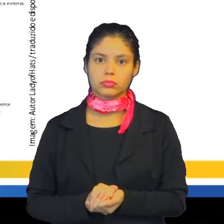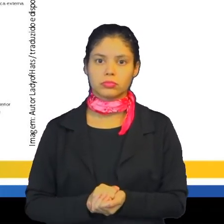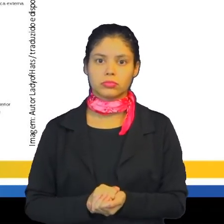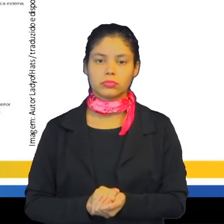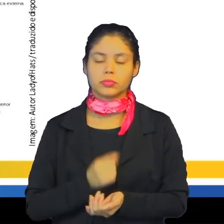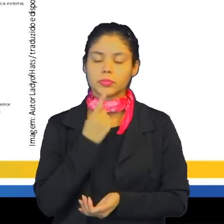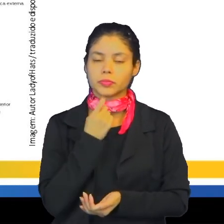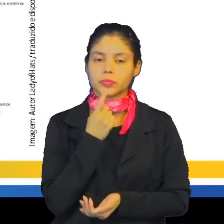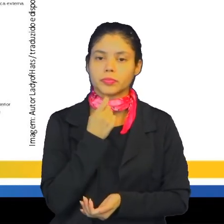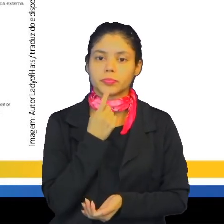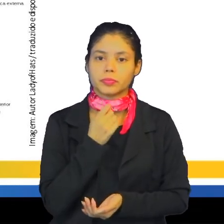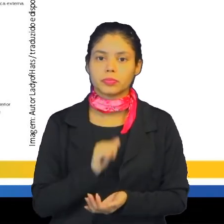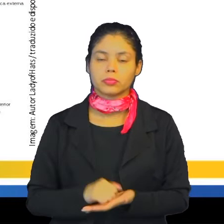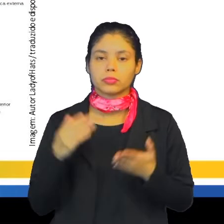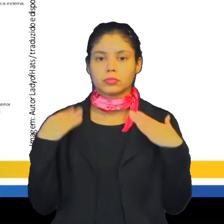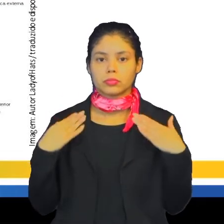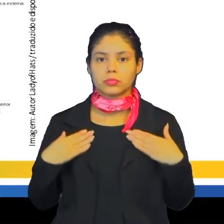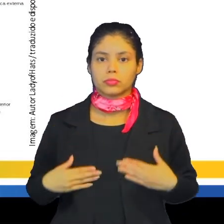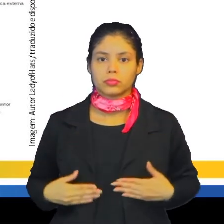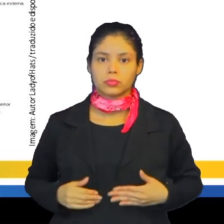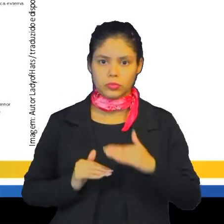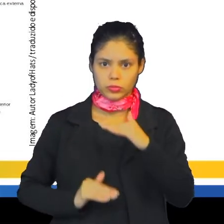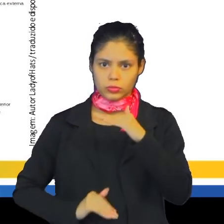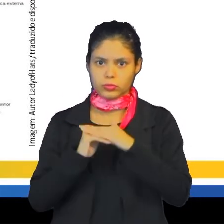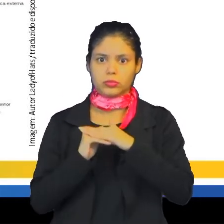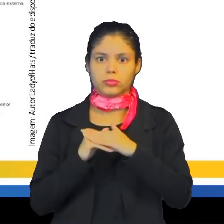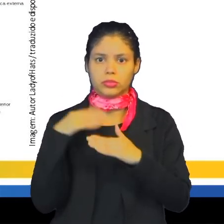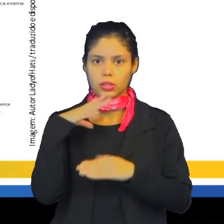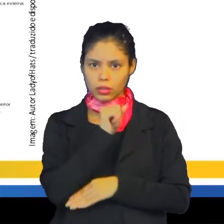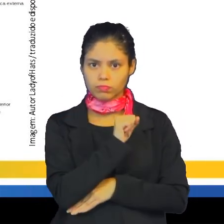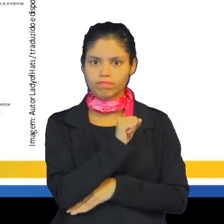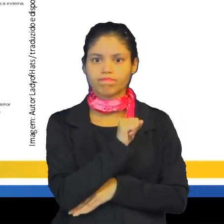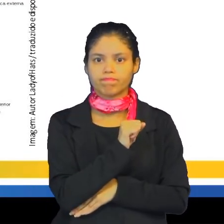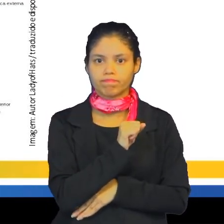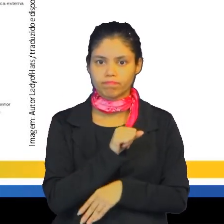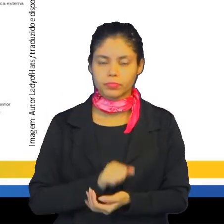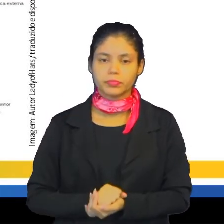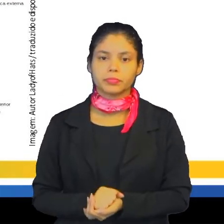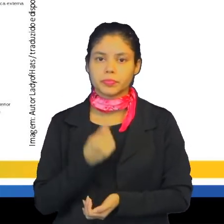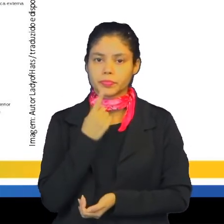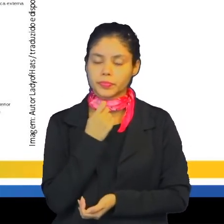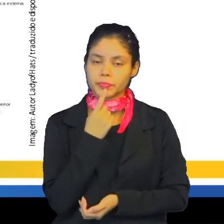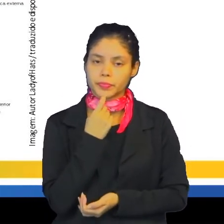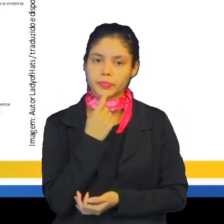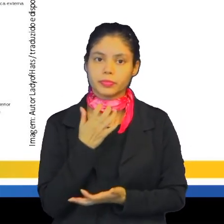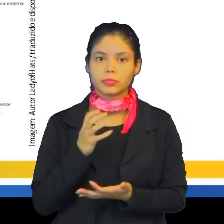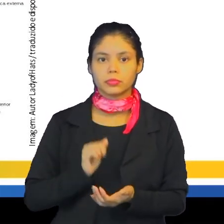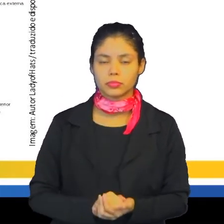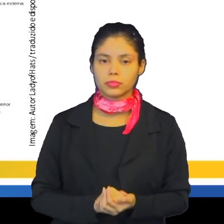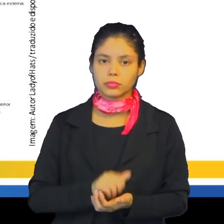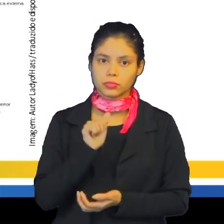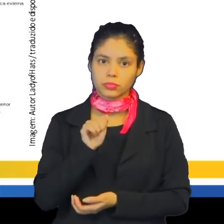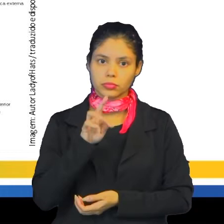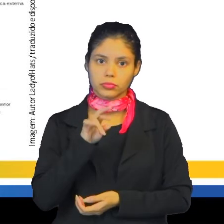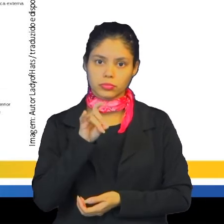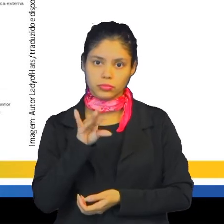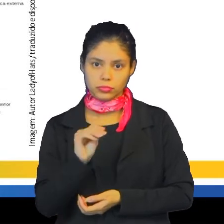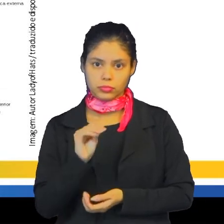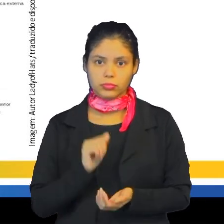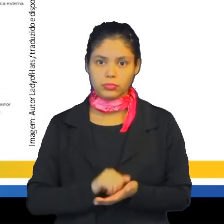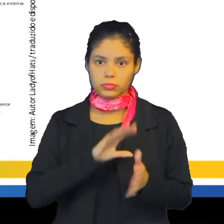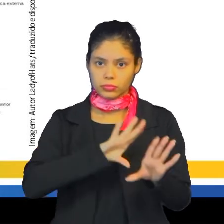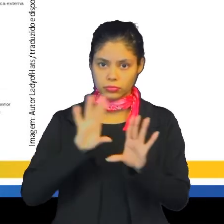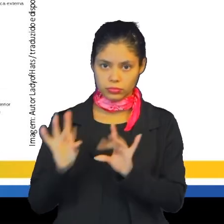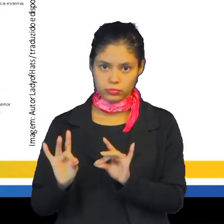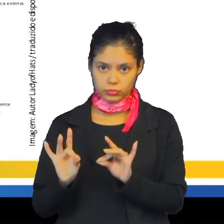aorta esse sangue que vai para o corpo numa pressão muito alta. Então, essas de vermelho aí são as chamadas de artérias. Elas